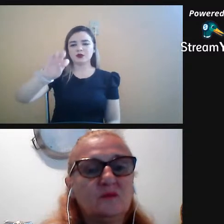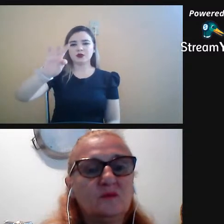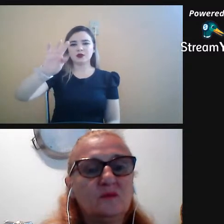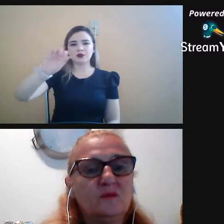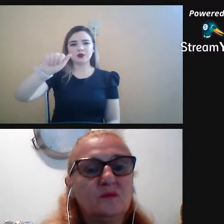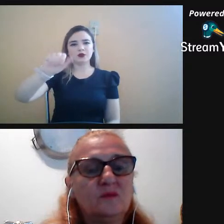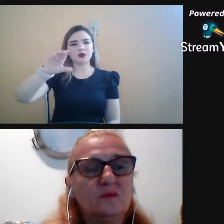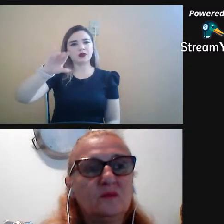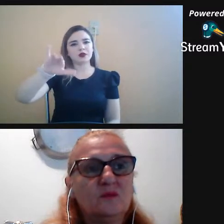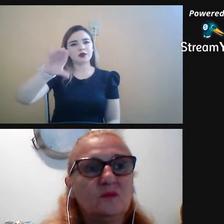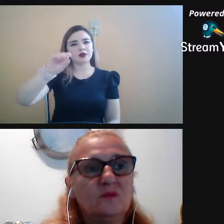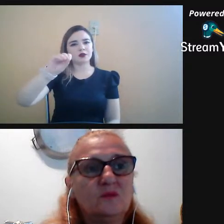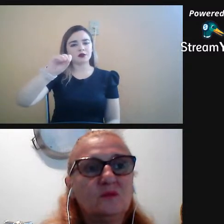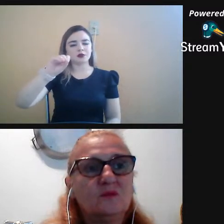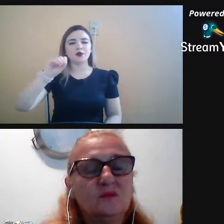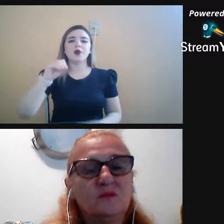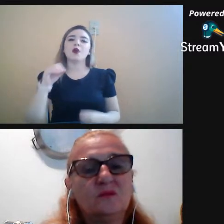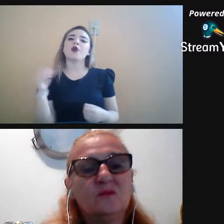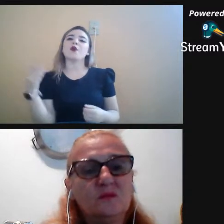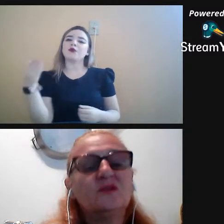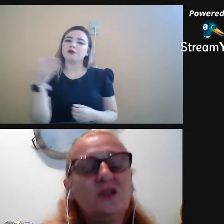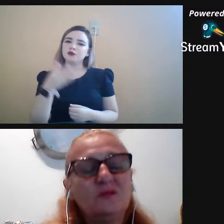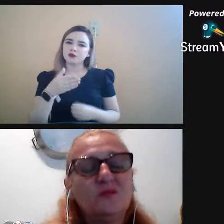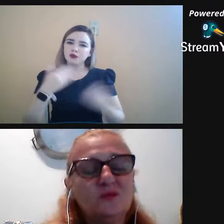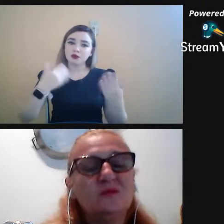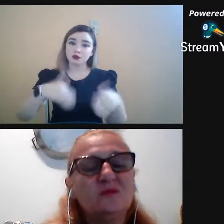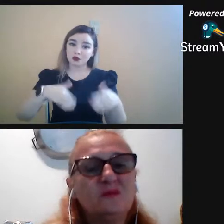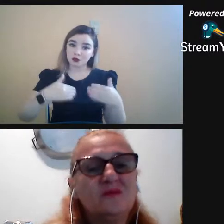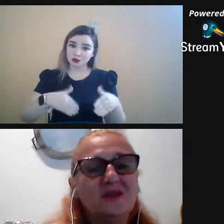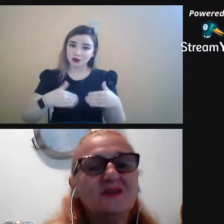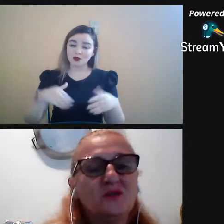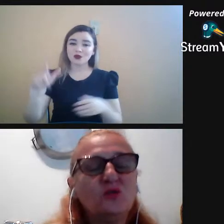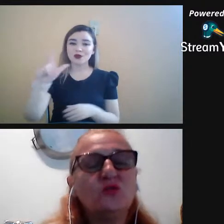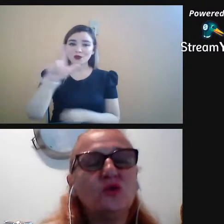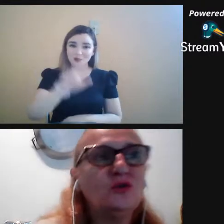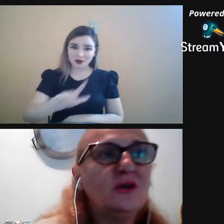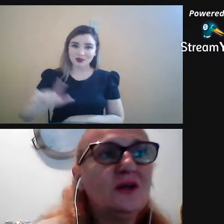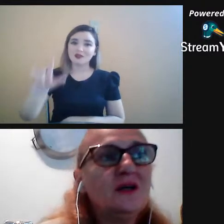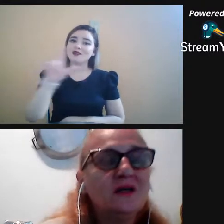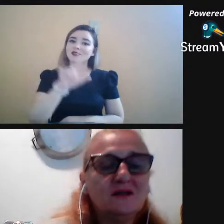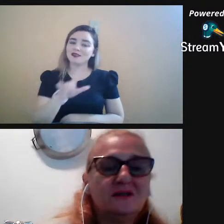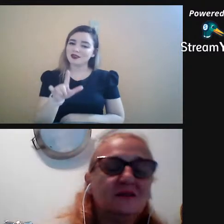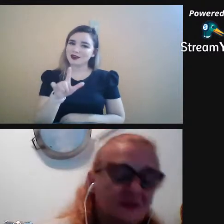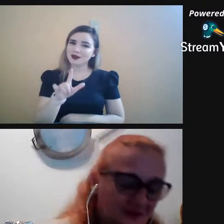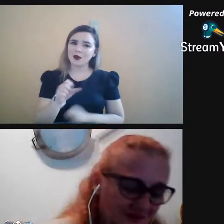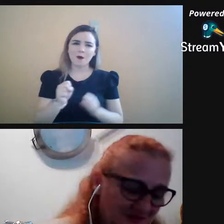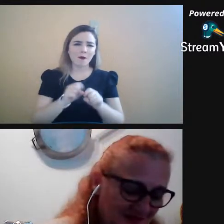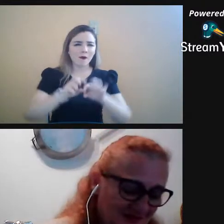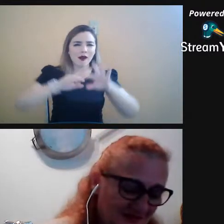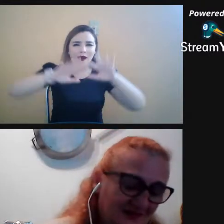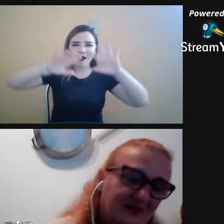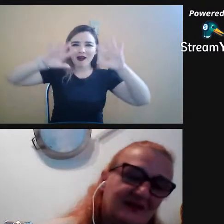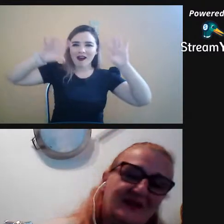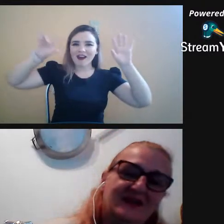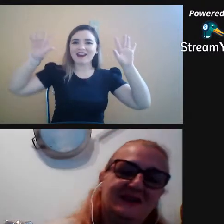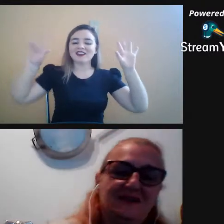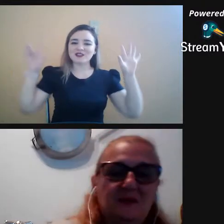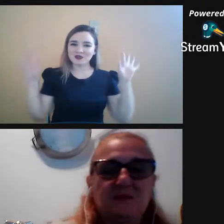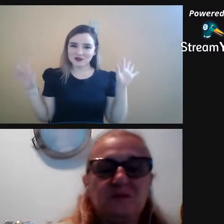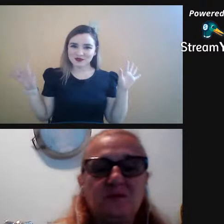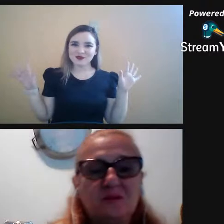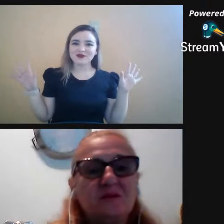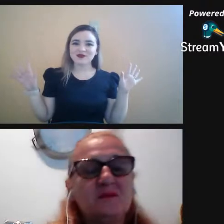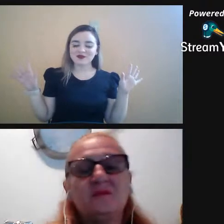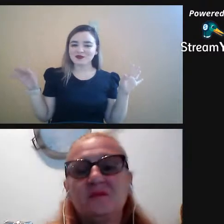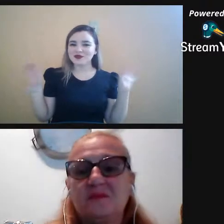de um concurso literário e ganharam esse concurso literário e brilharam nesse concurso literário.